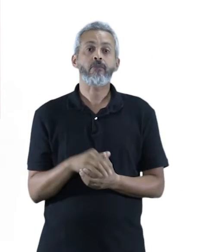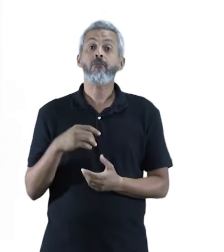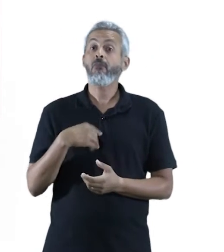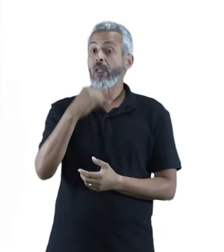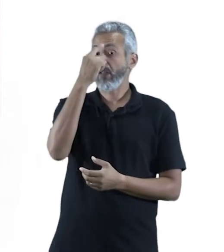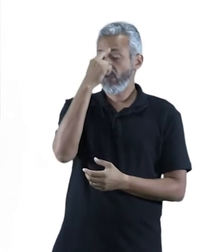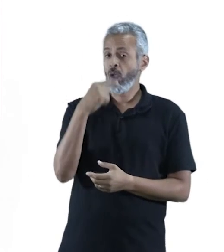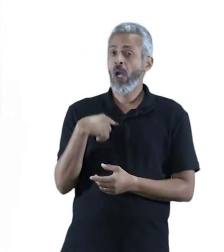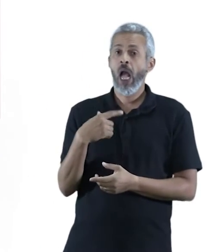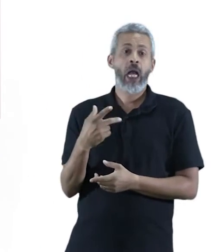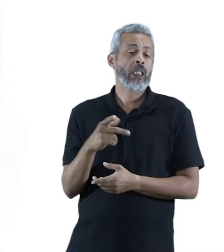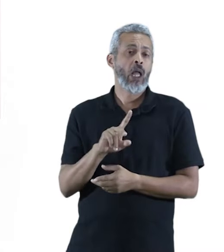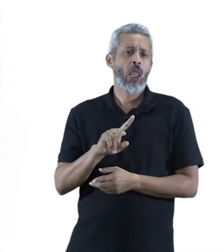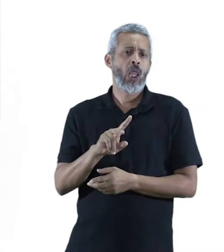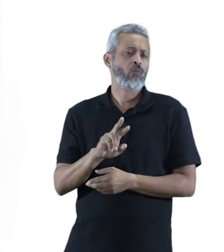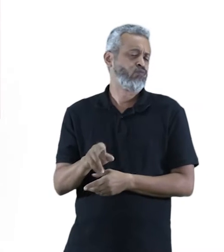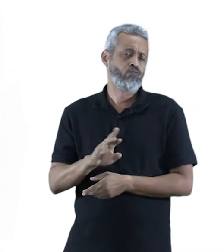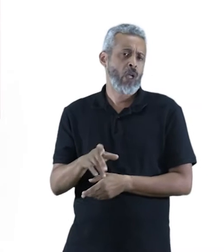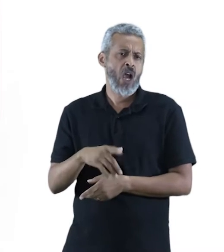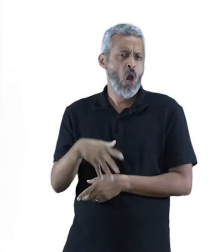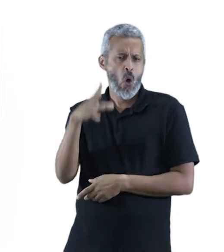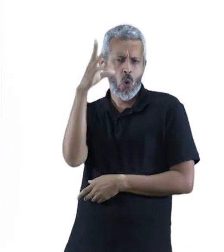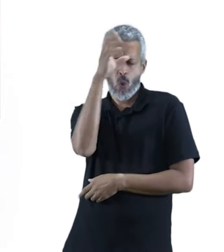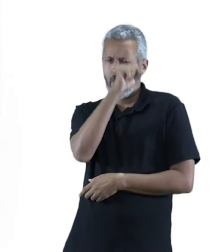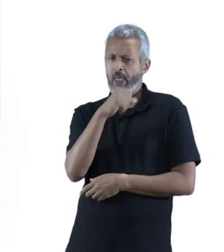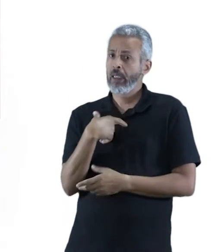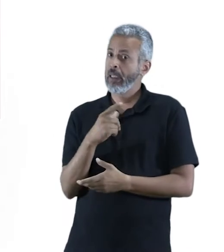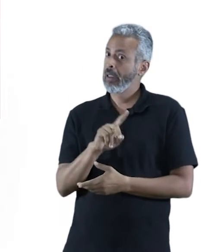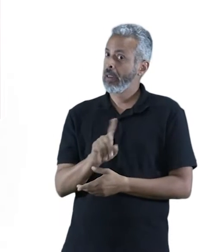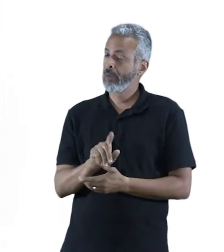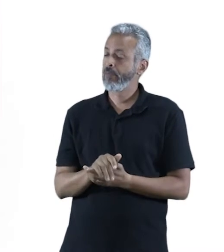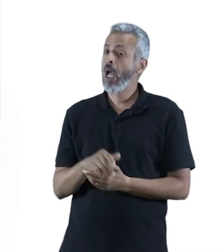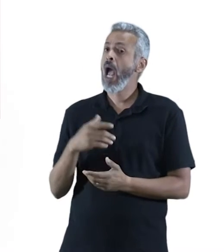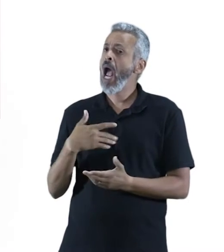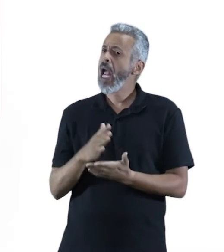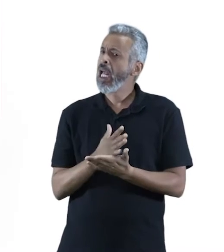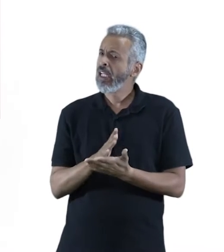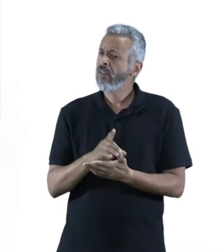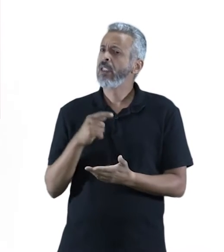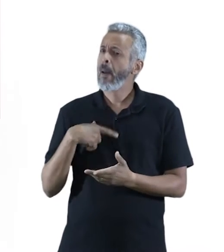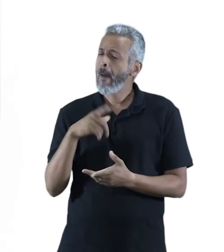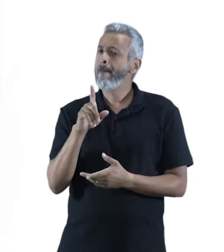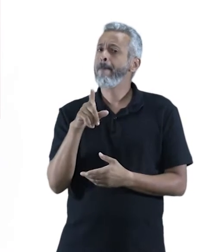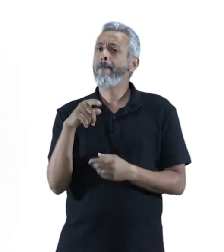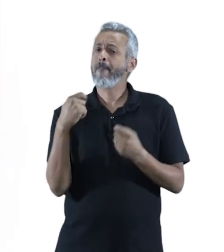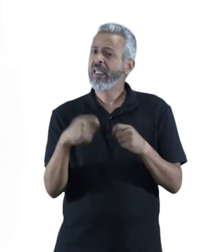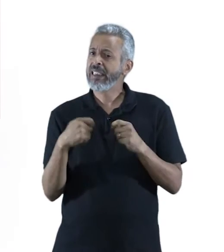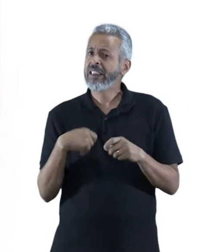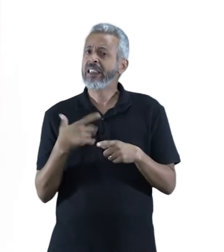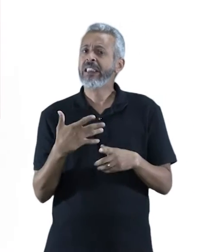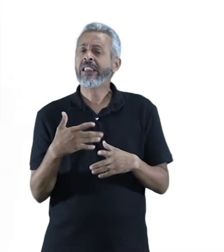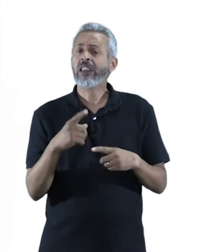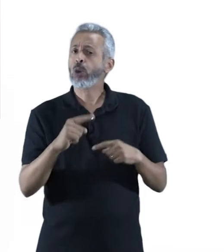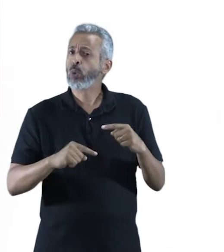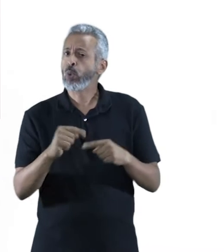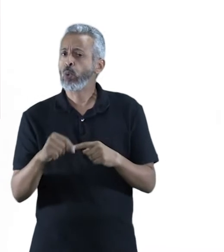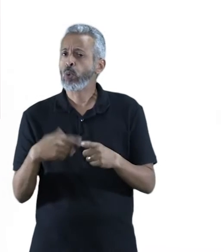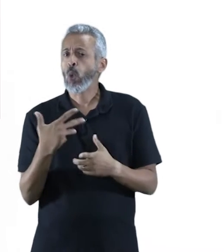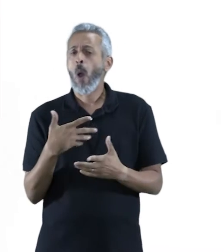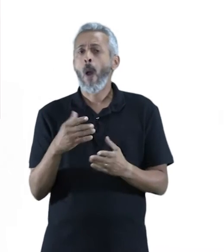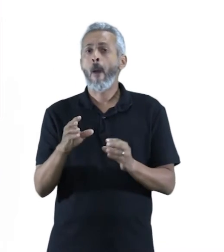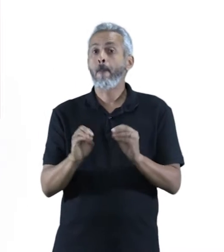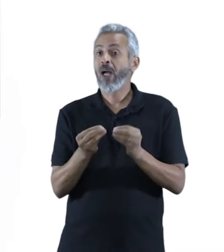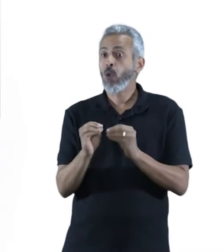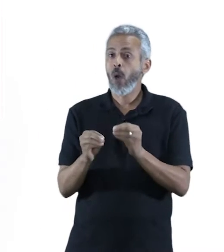nem sempre são de fácil compreensão e muitas vezes é necessário algum recurso manual ou tecnológico